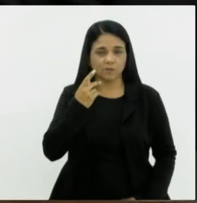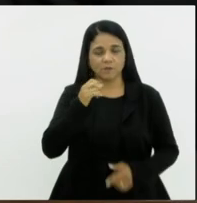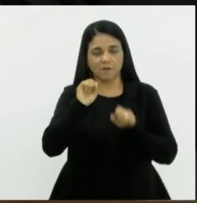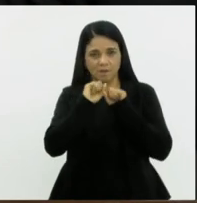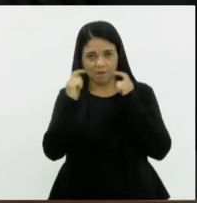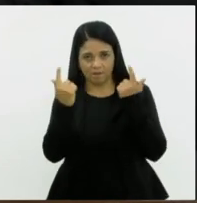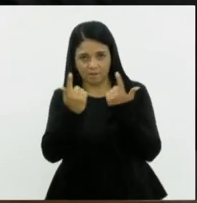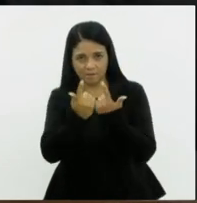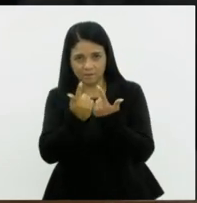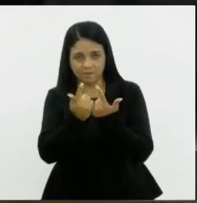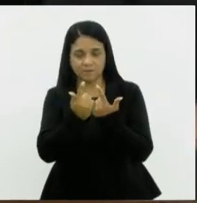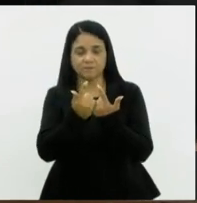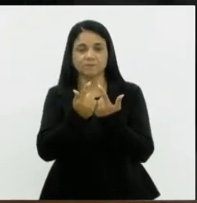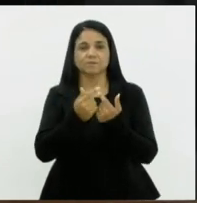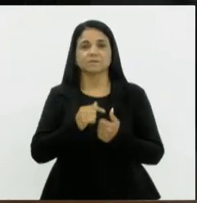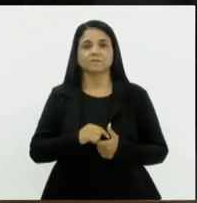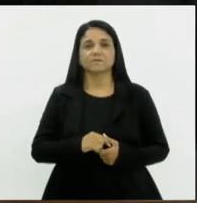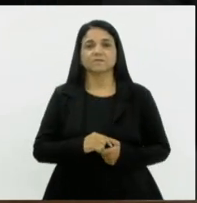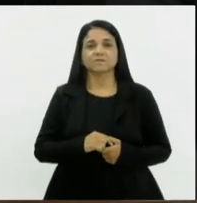saudar o